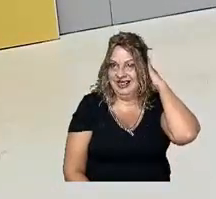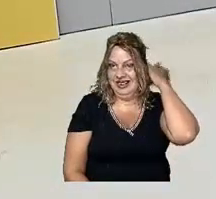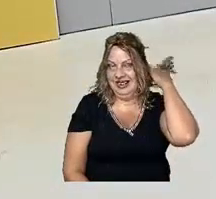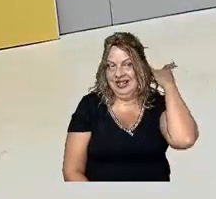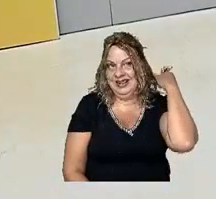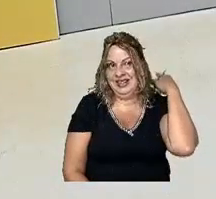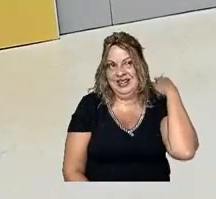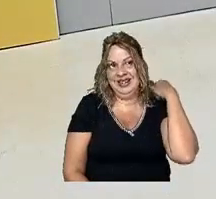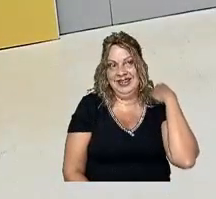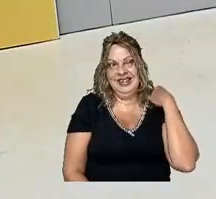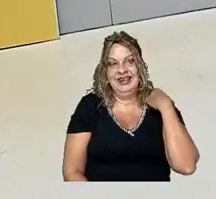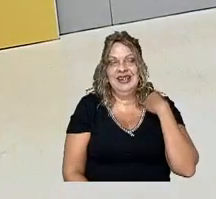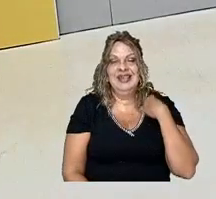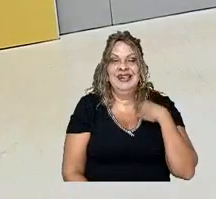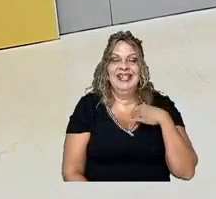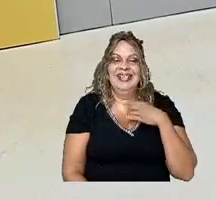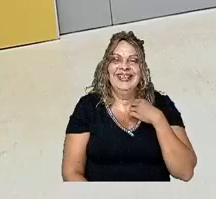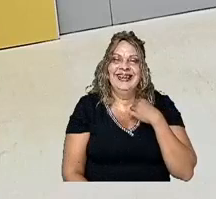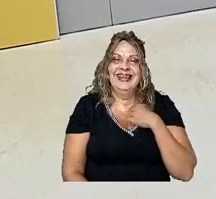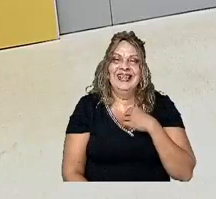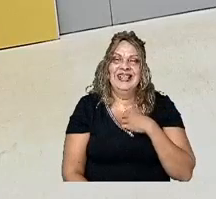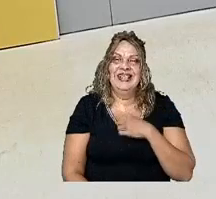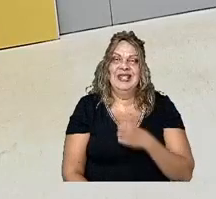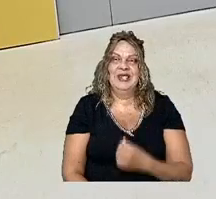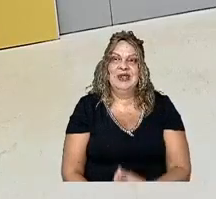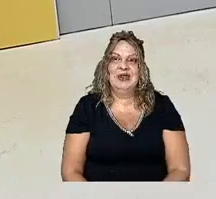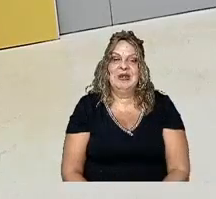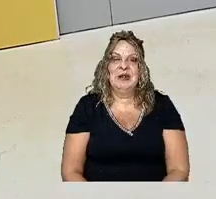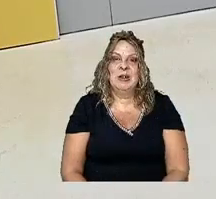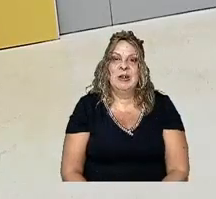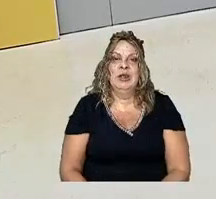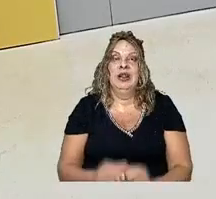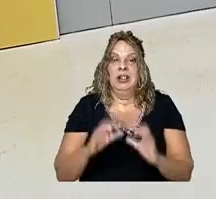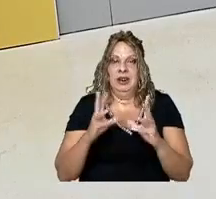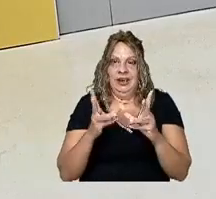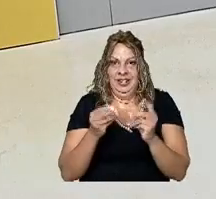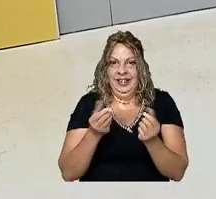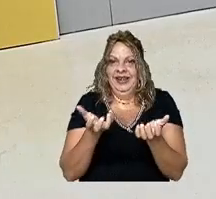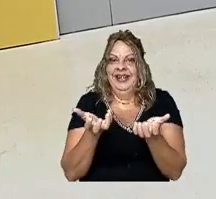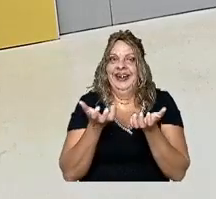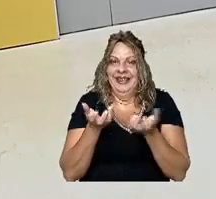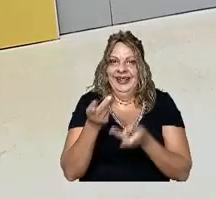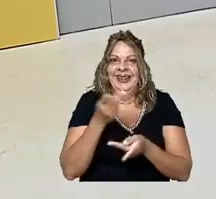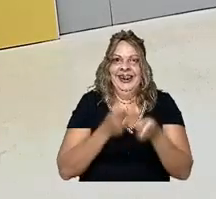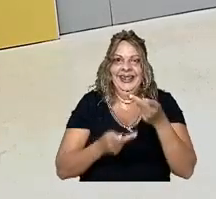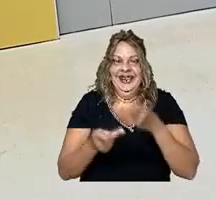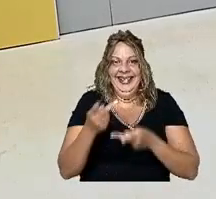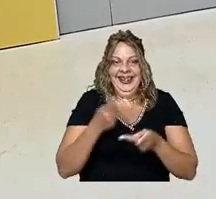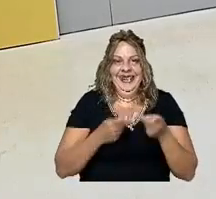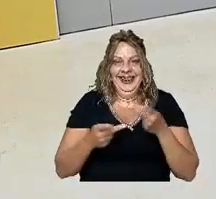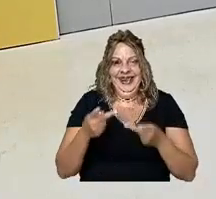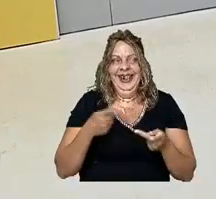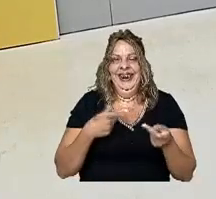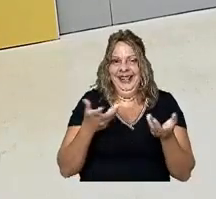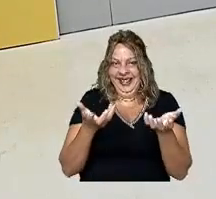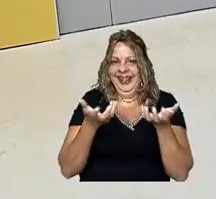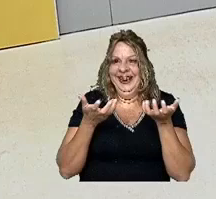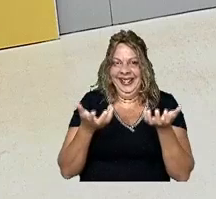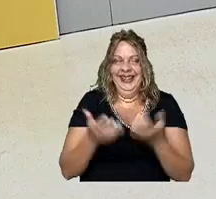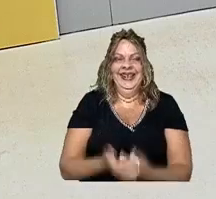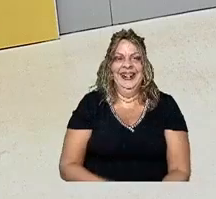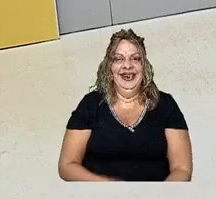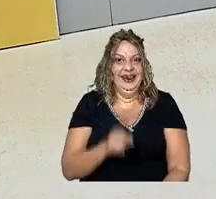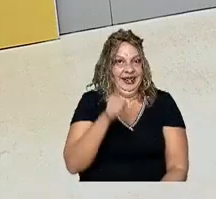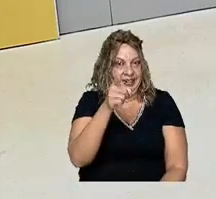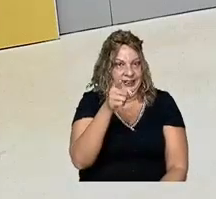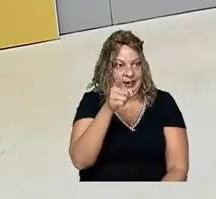6 mil reais, que isso, gente? Todo mundo quer um presente assim, né? Pois é. Você que